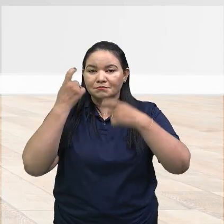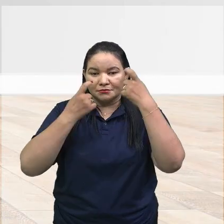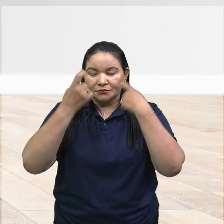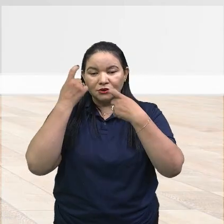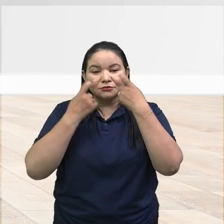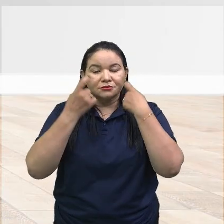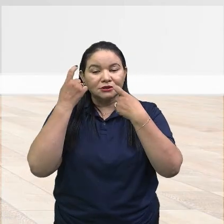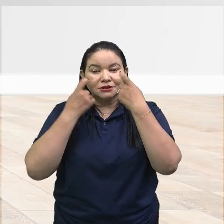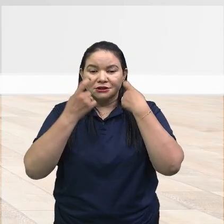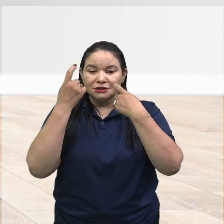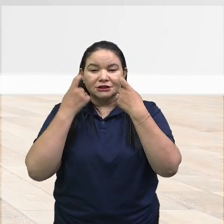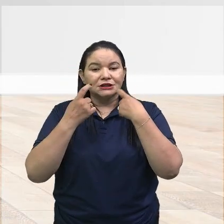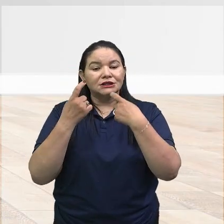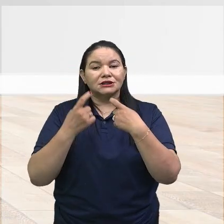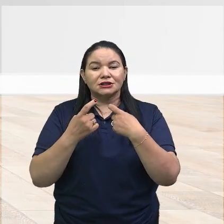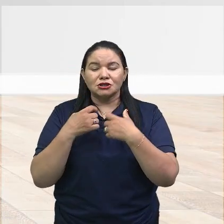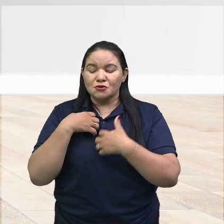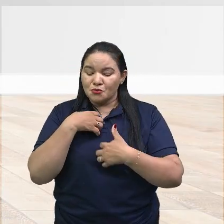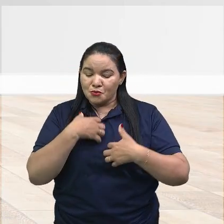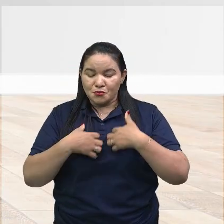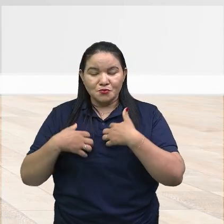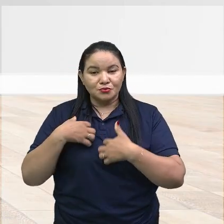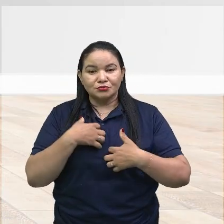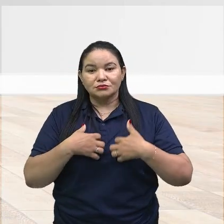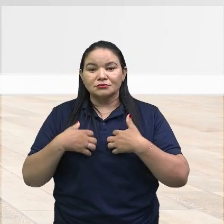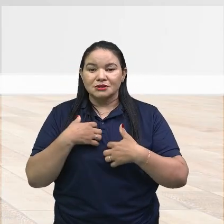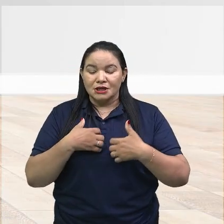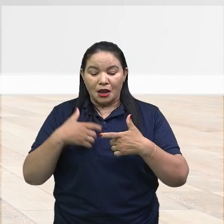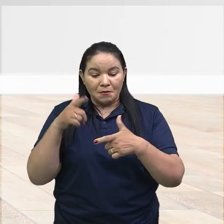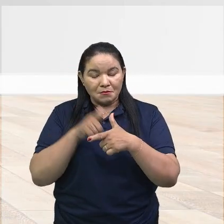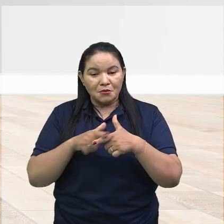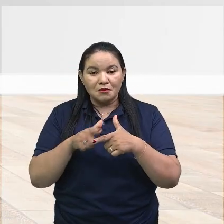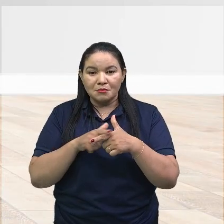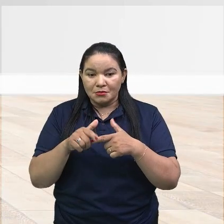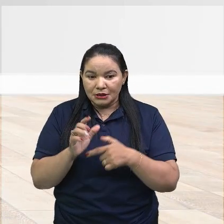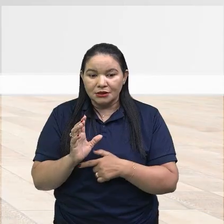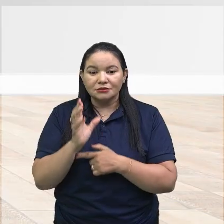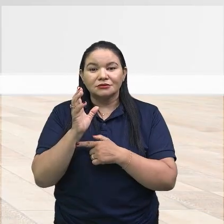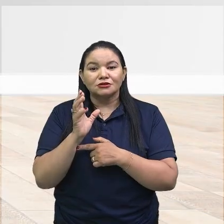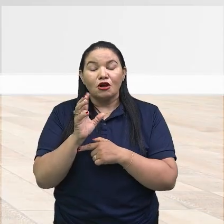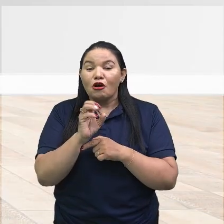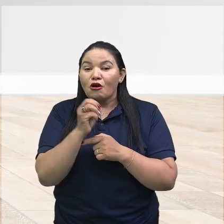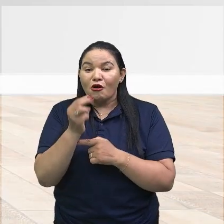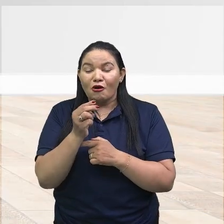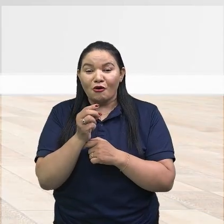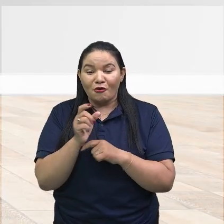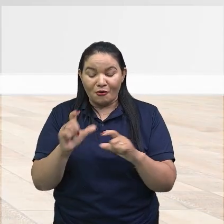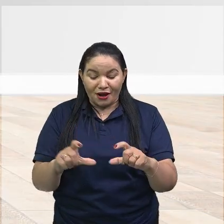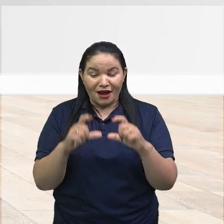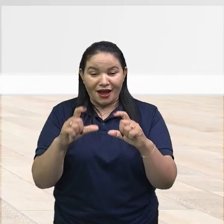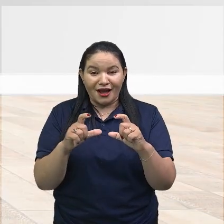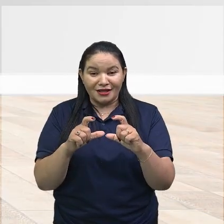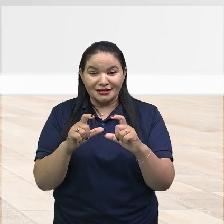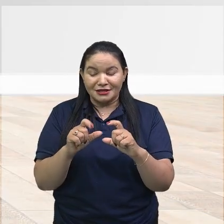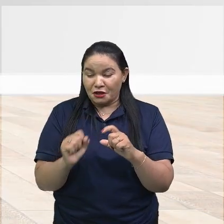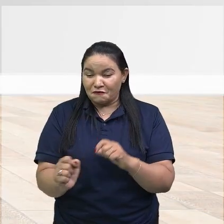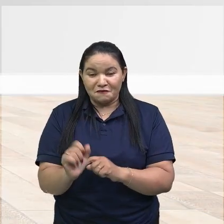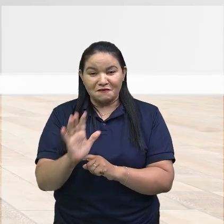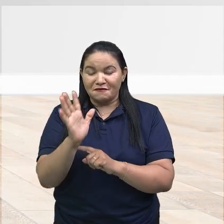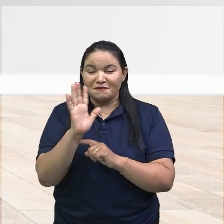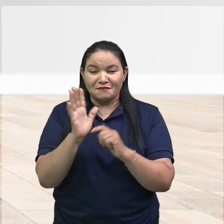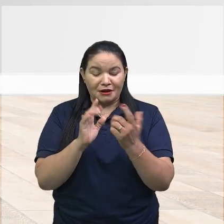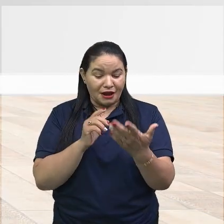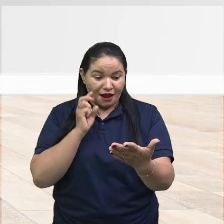tá preocupada, tá angustiada, aconteceu alguma coisa, viu a fatura do cartão de crédito, se assustou.